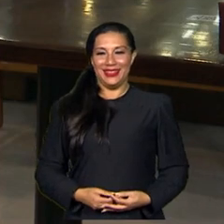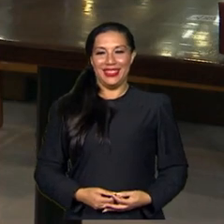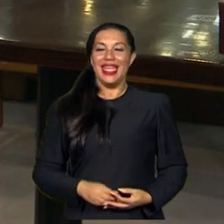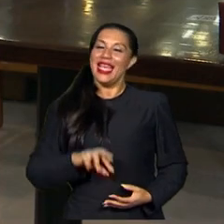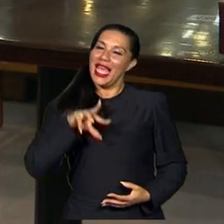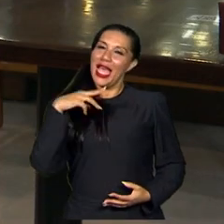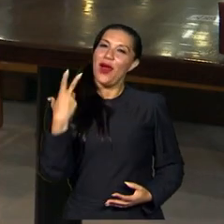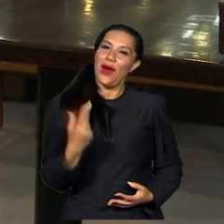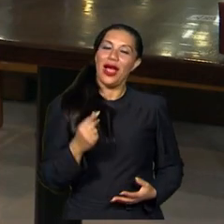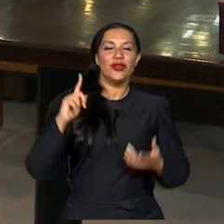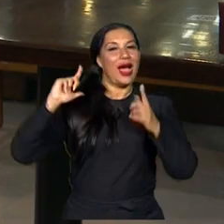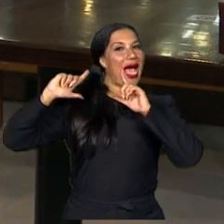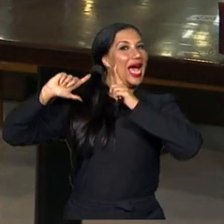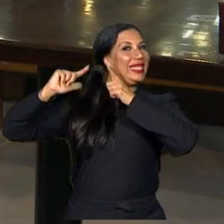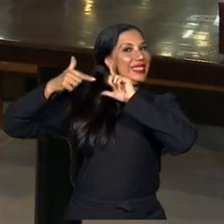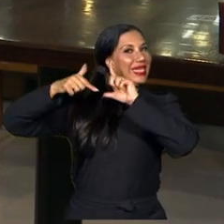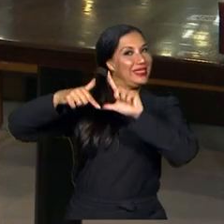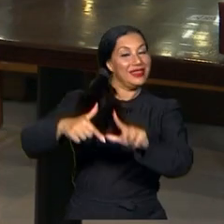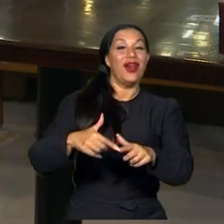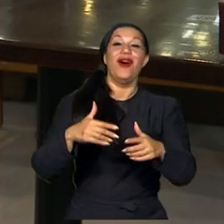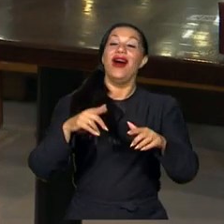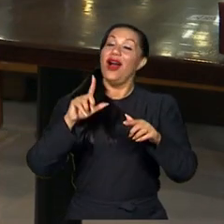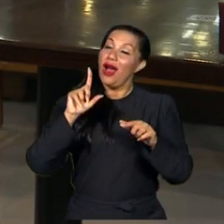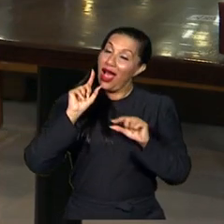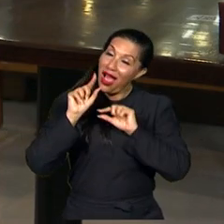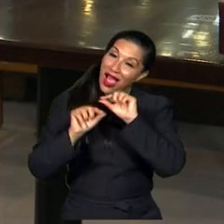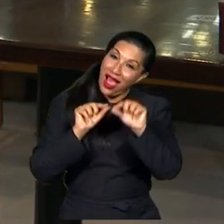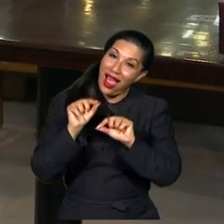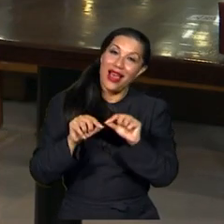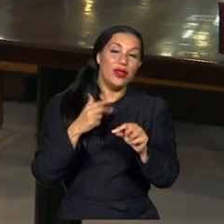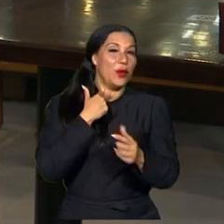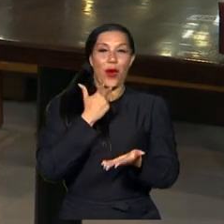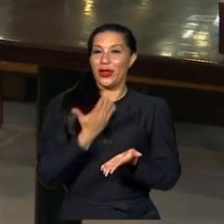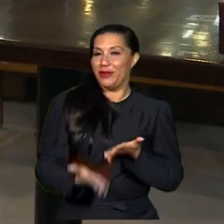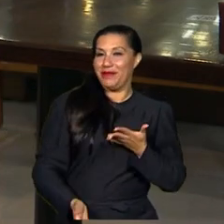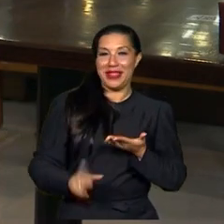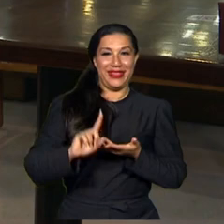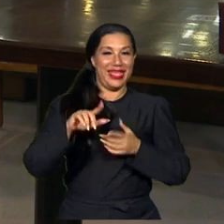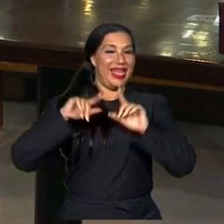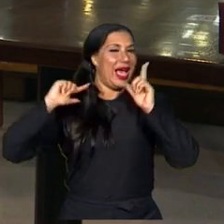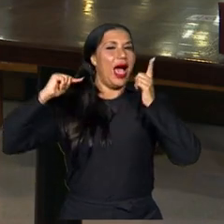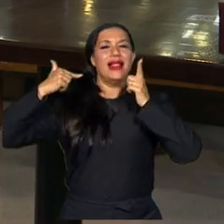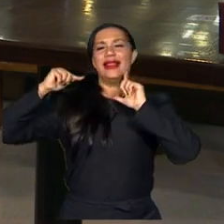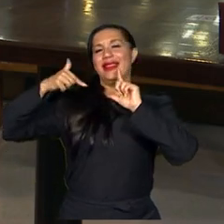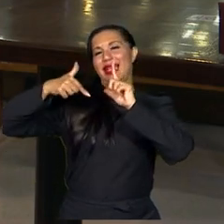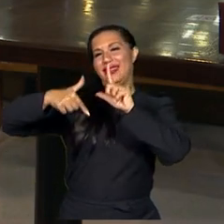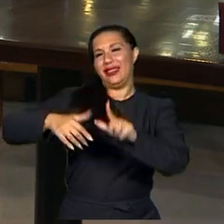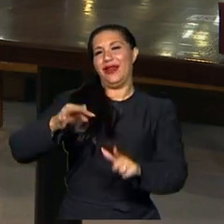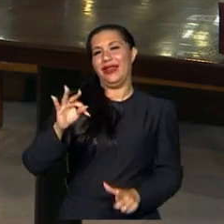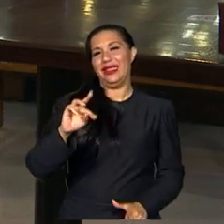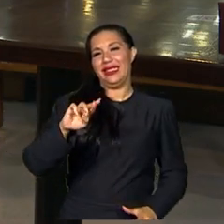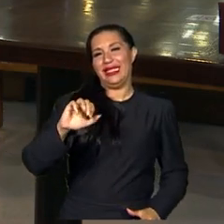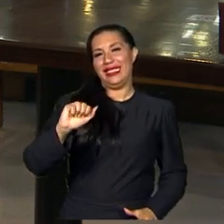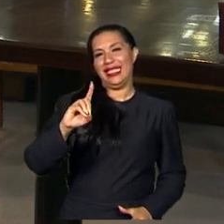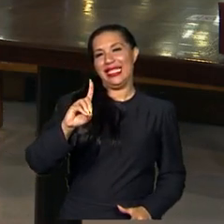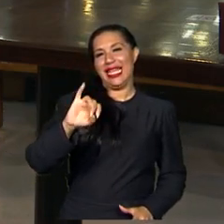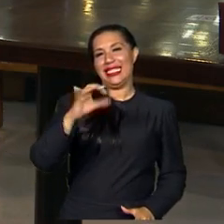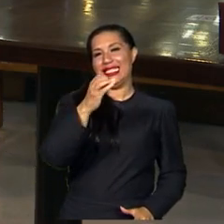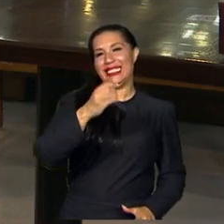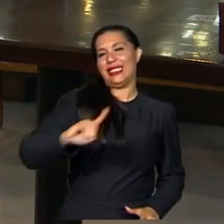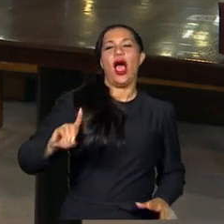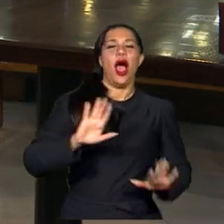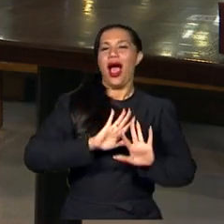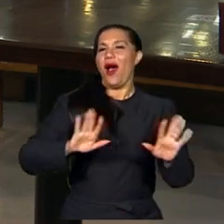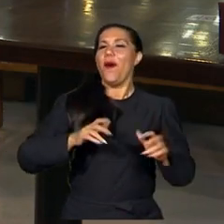Eu acho que a tradição, ela está aí para não... Não dá para você perder a tradição. A tradição é uma coisa que... Até por esse nome, tradição, é